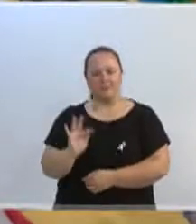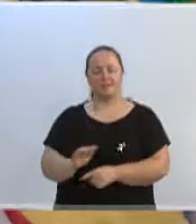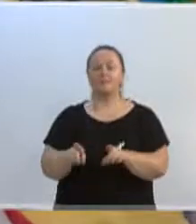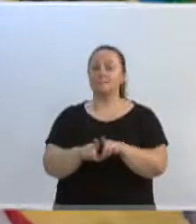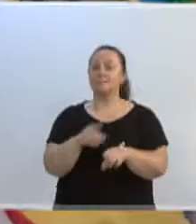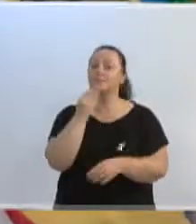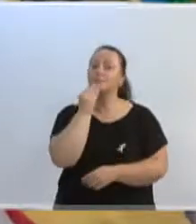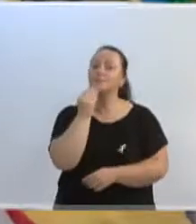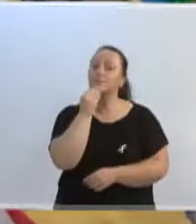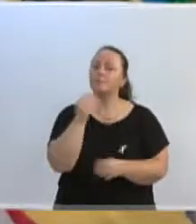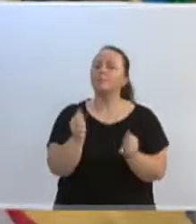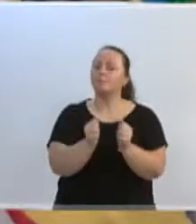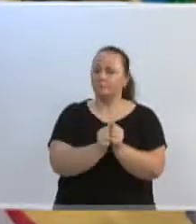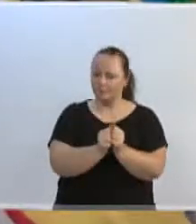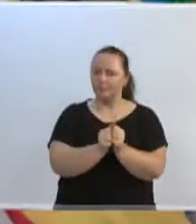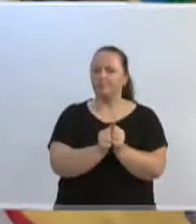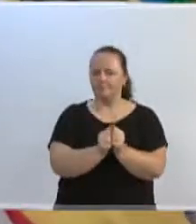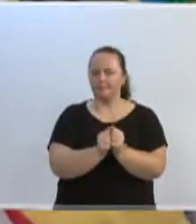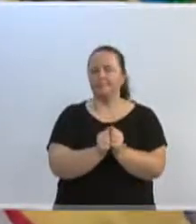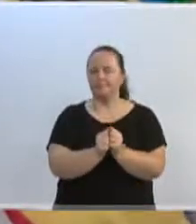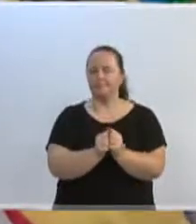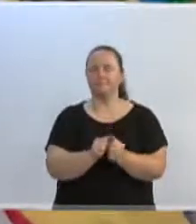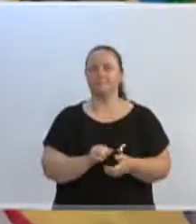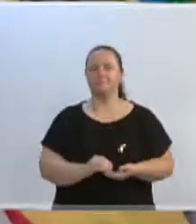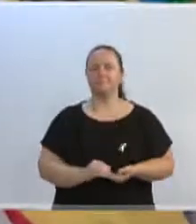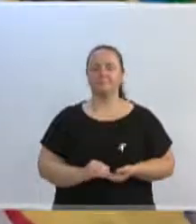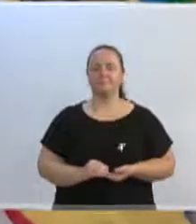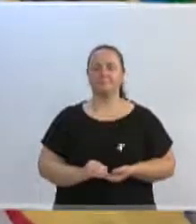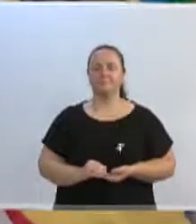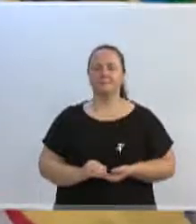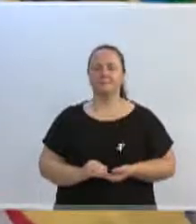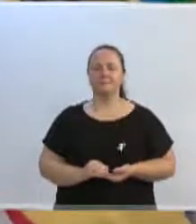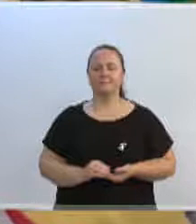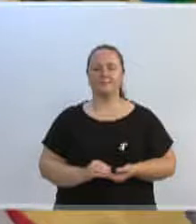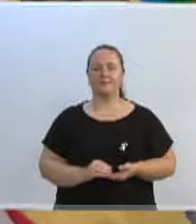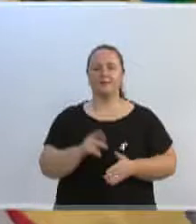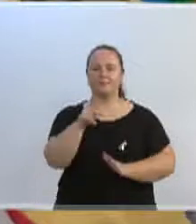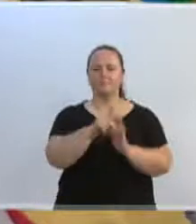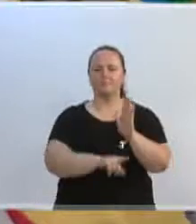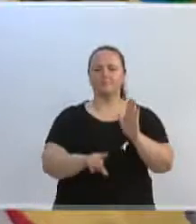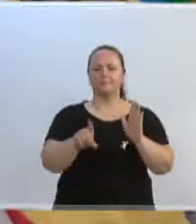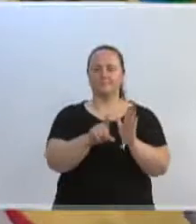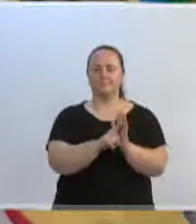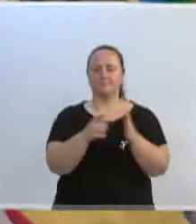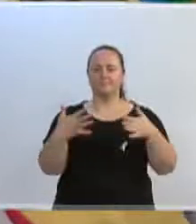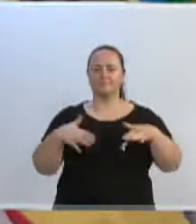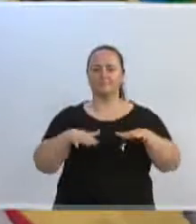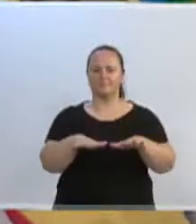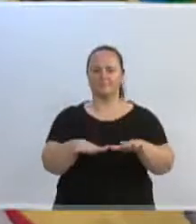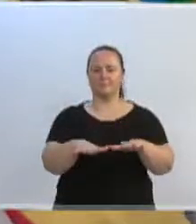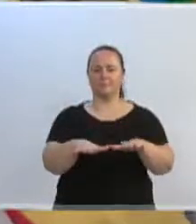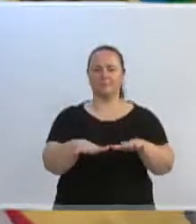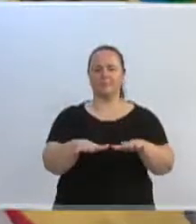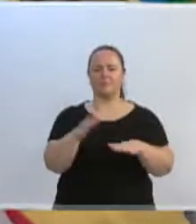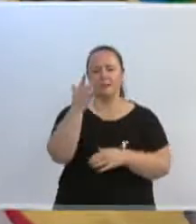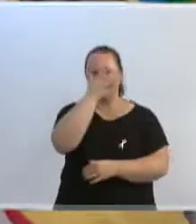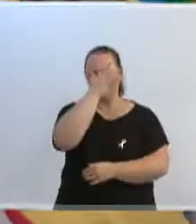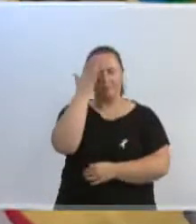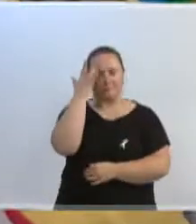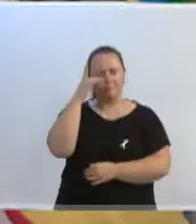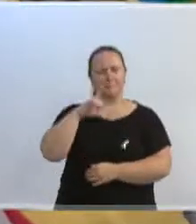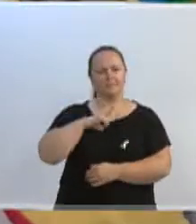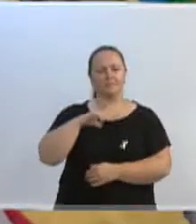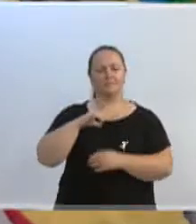Cunha, que é o projeto de lei para a inclusão dos portadores